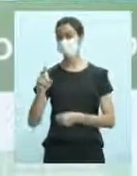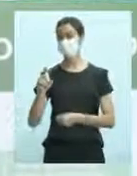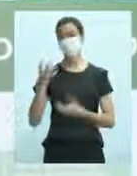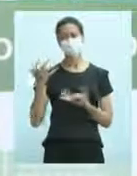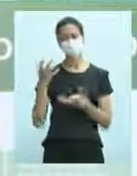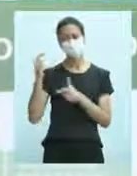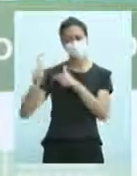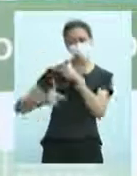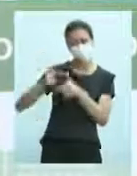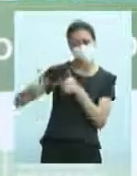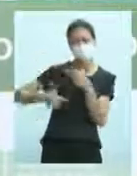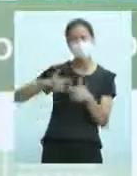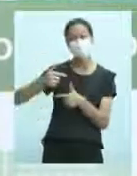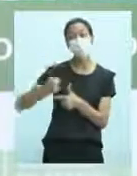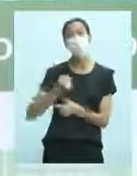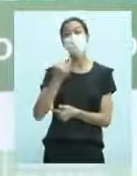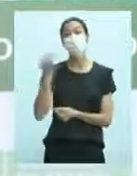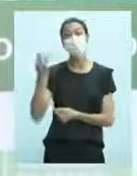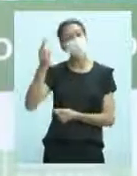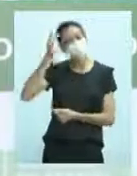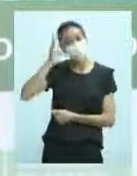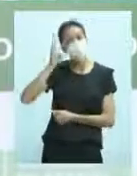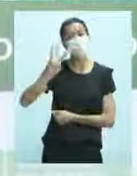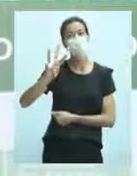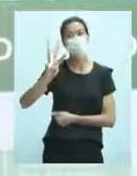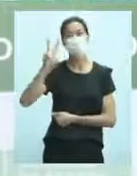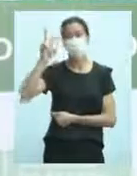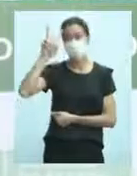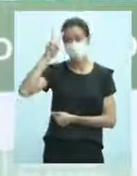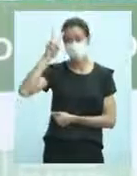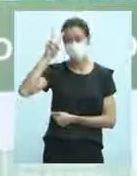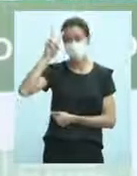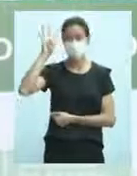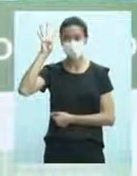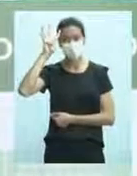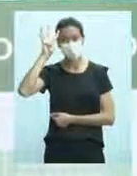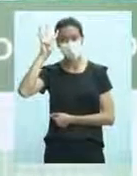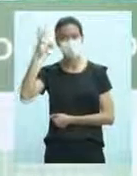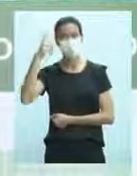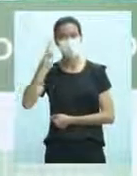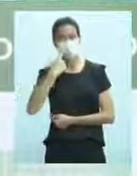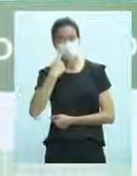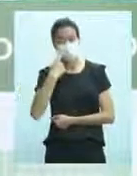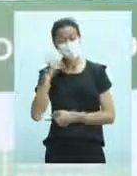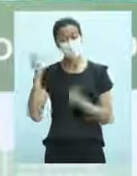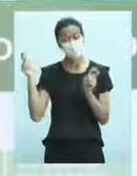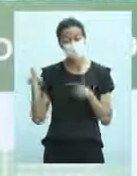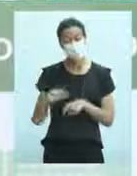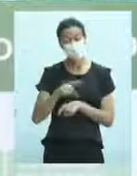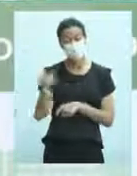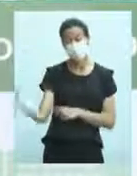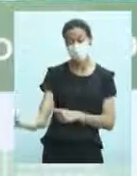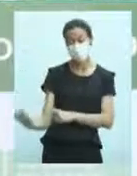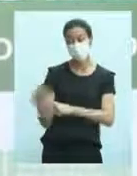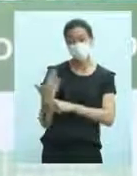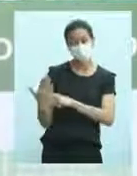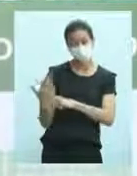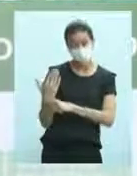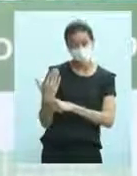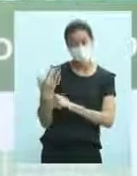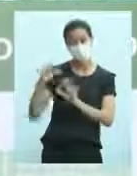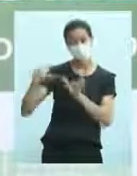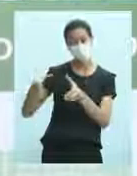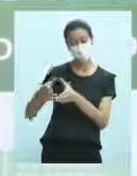semana possivelmente segunda quarta e sexta com a colaboração do corpo de bombeiros militares lá de dourado